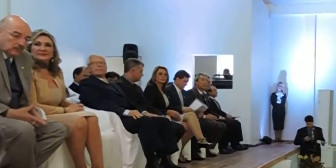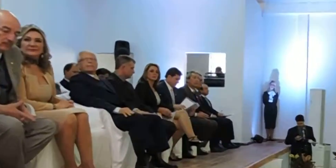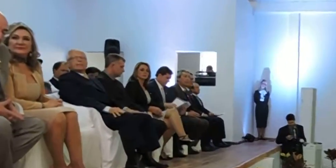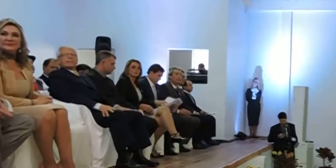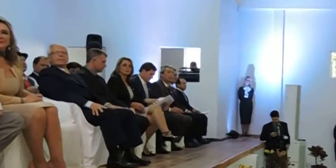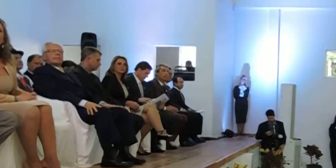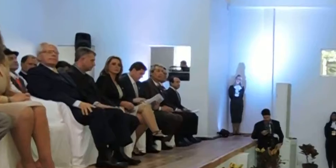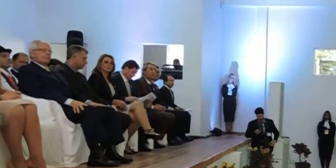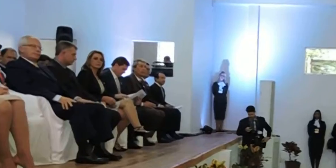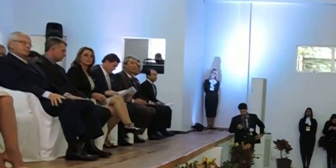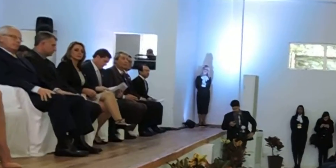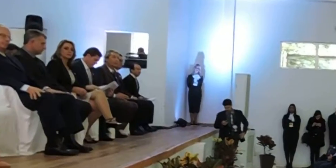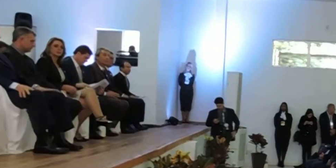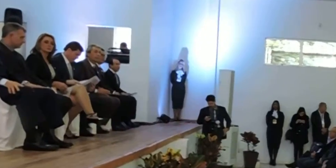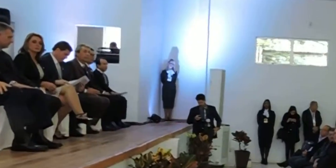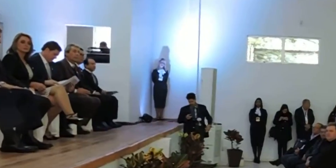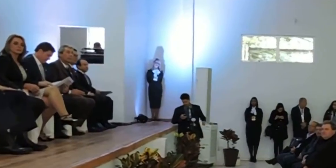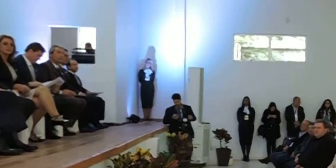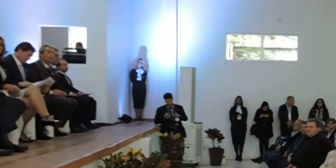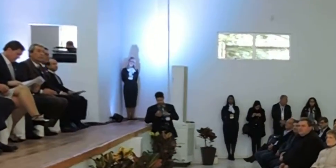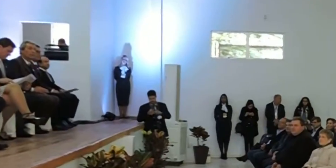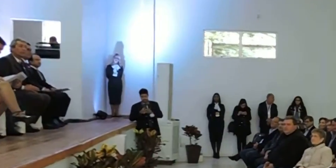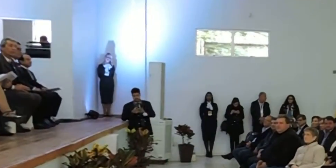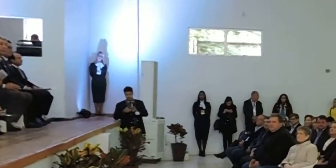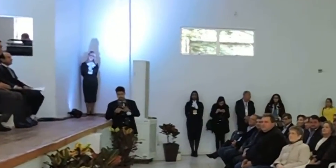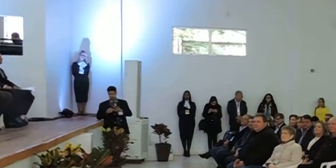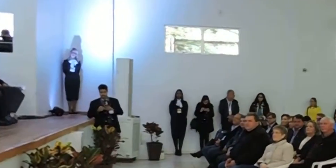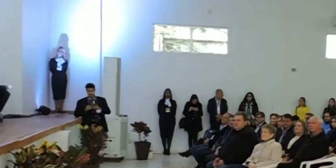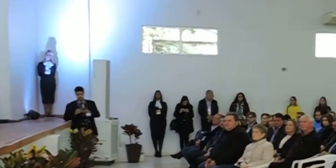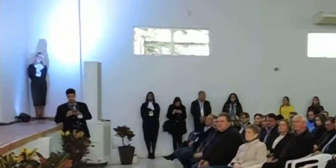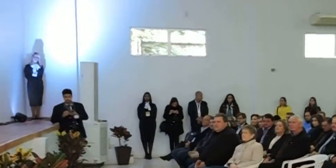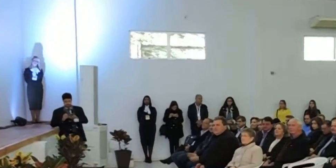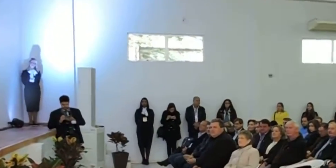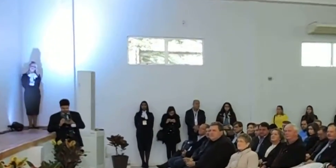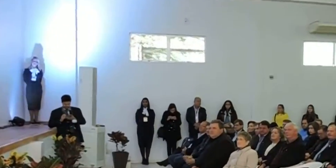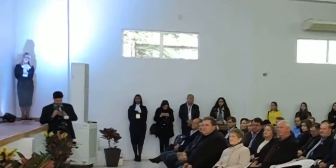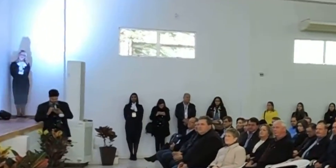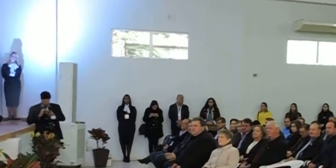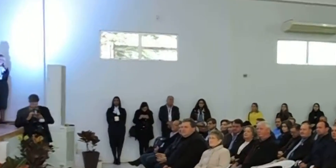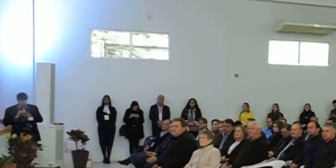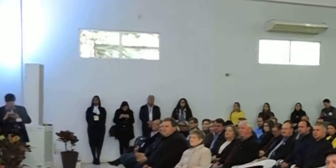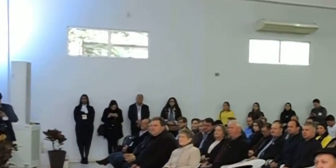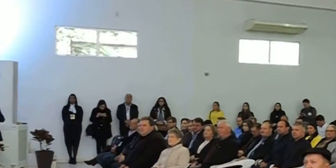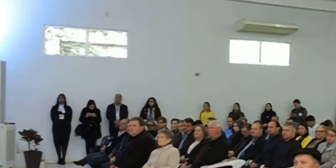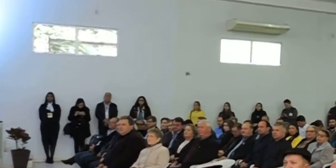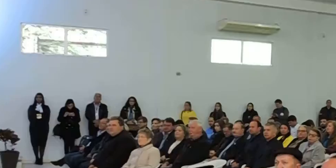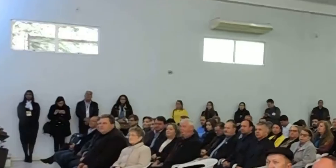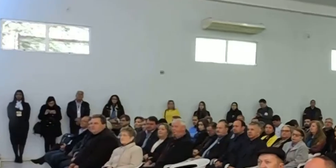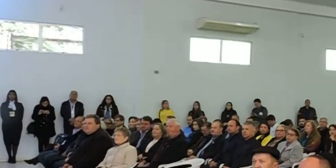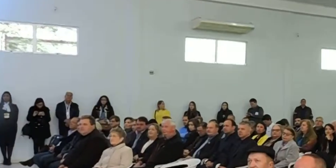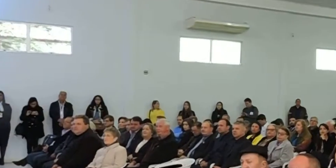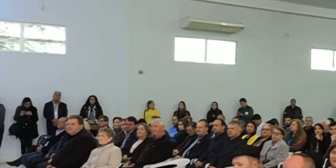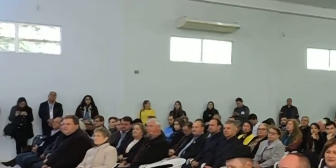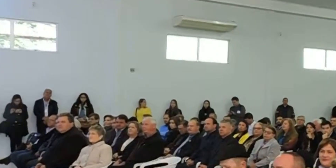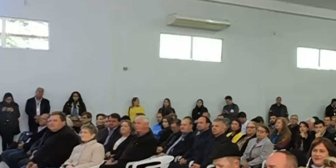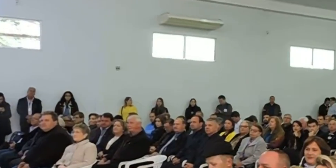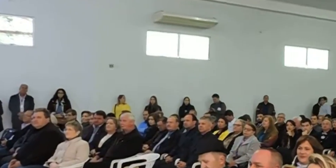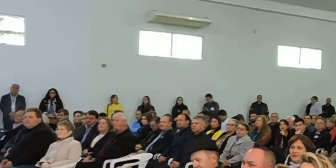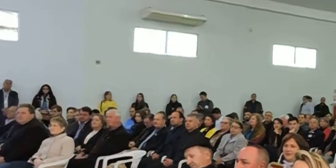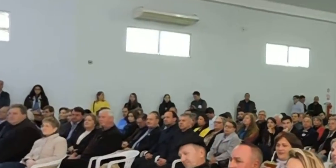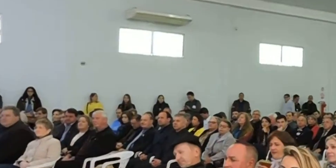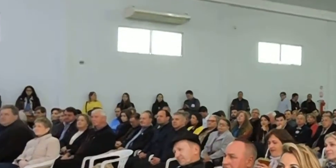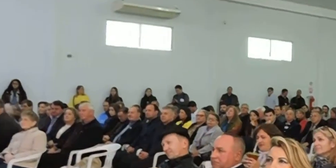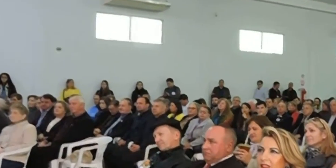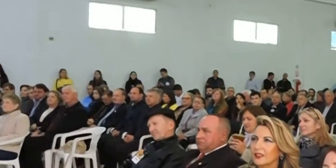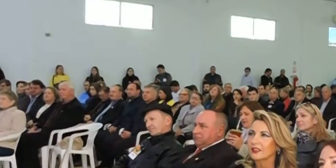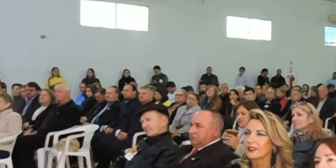dos problemas complicados. Mas simplificar é um exercício saudável de tornar tudo